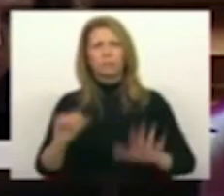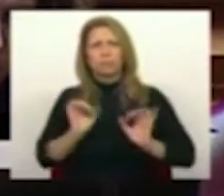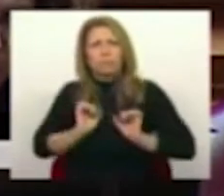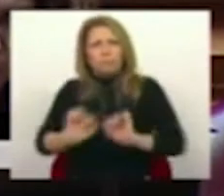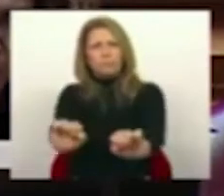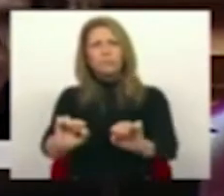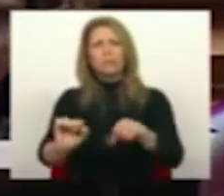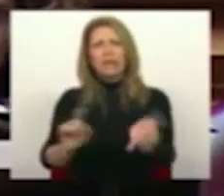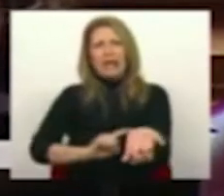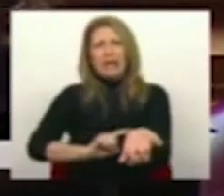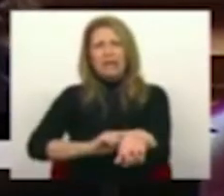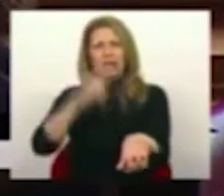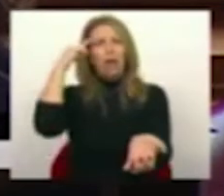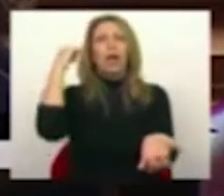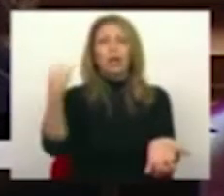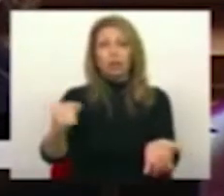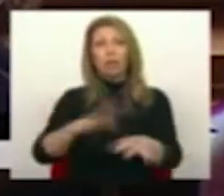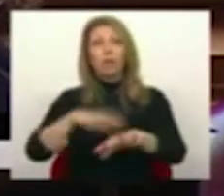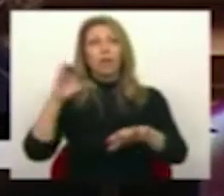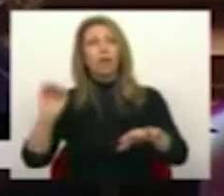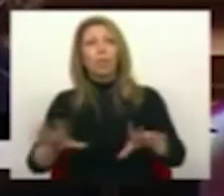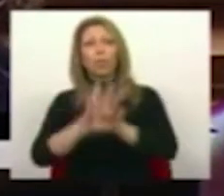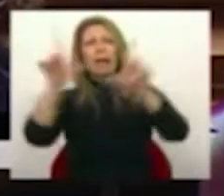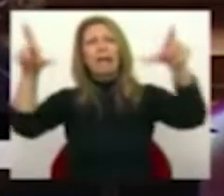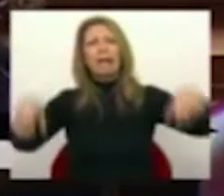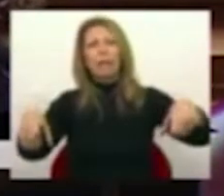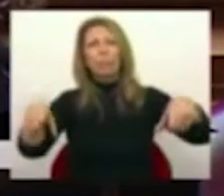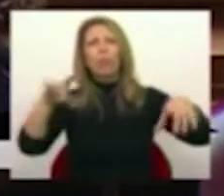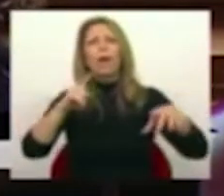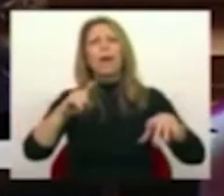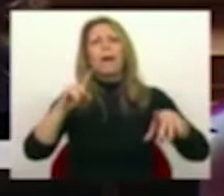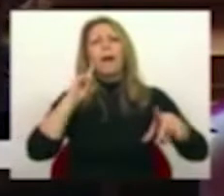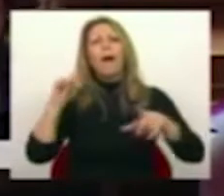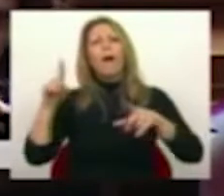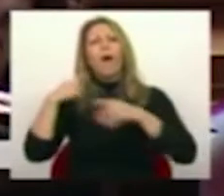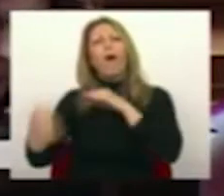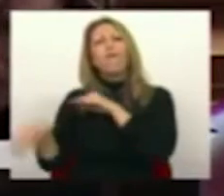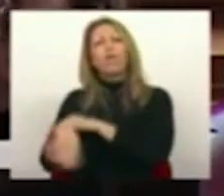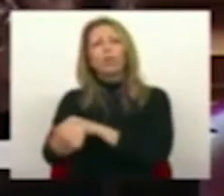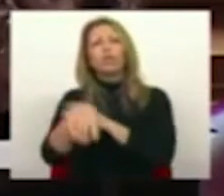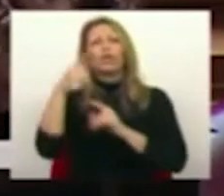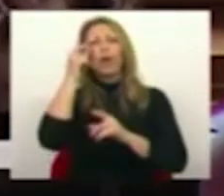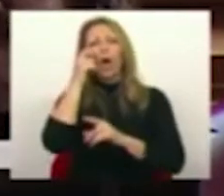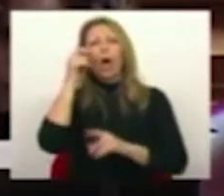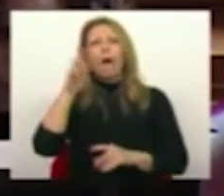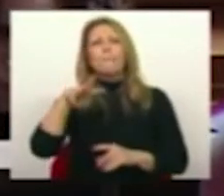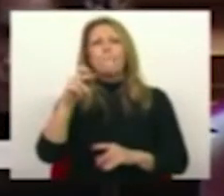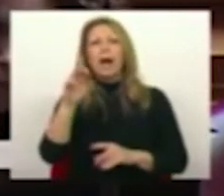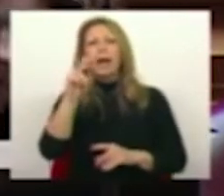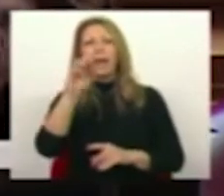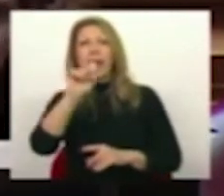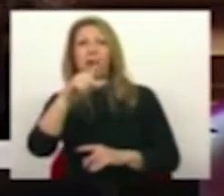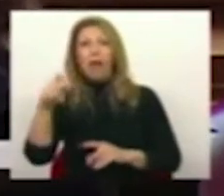factos que originaram a ausência de campo por parte de Marega, um futebolista que justamente deu aqui voz e, de alguma forma,